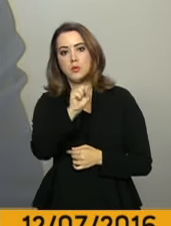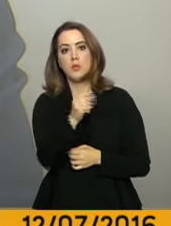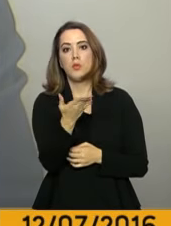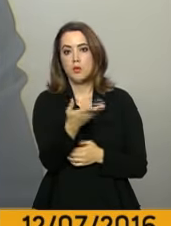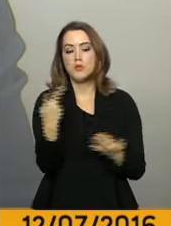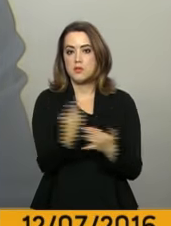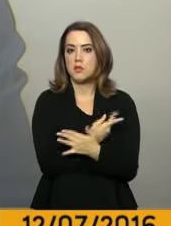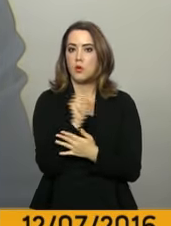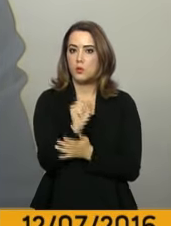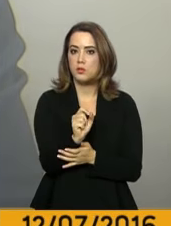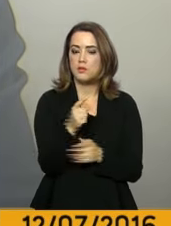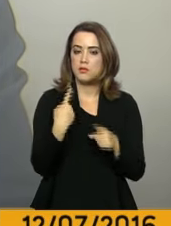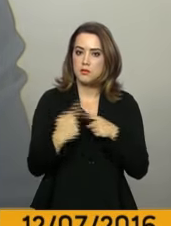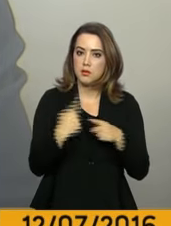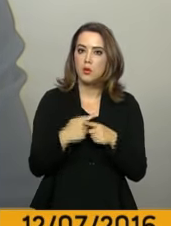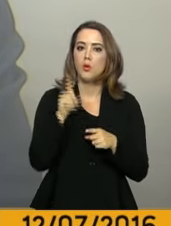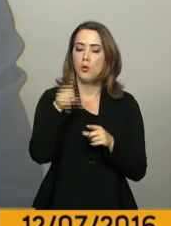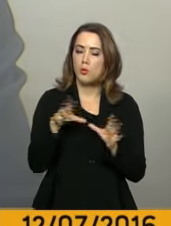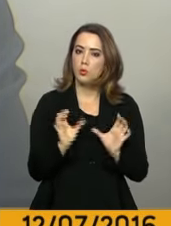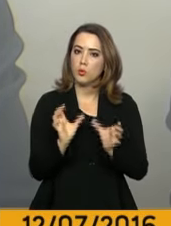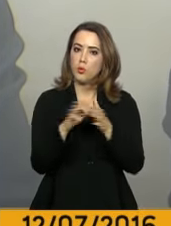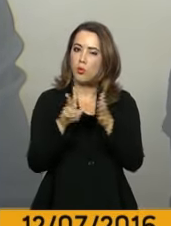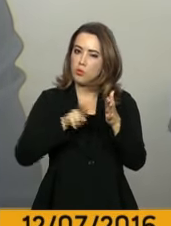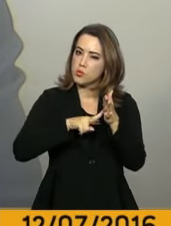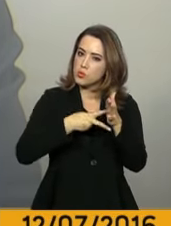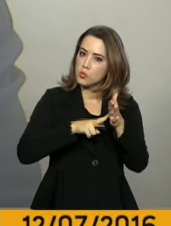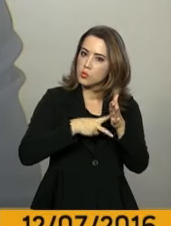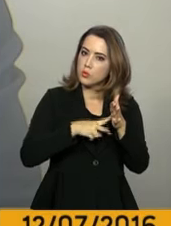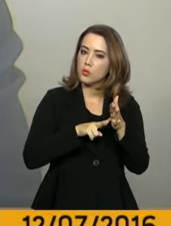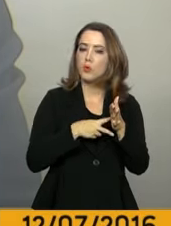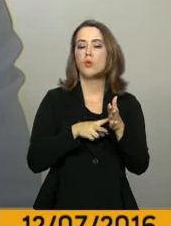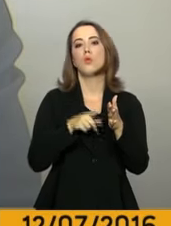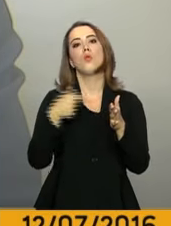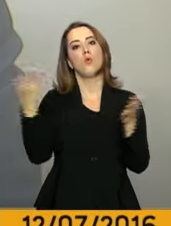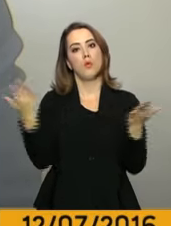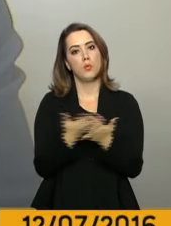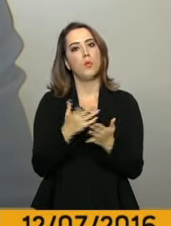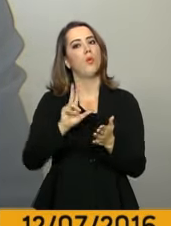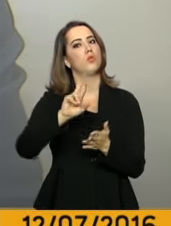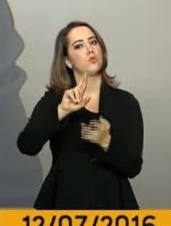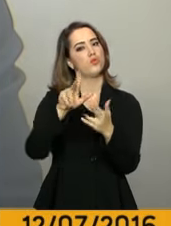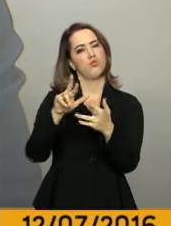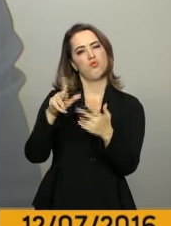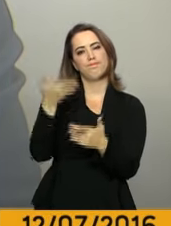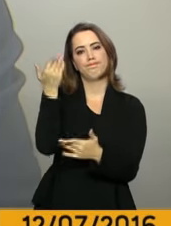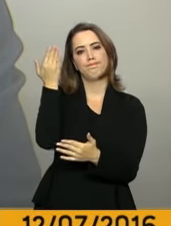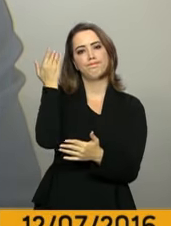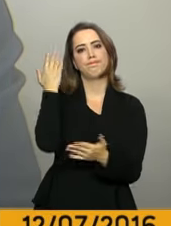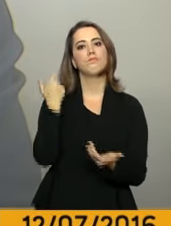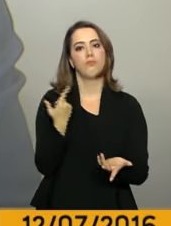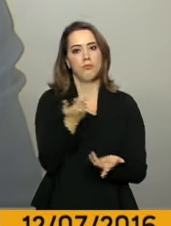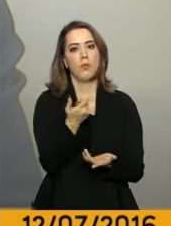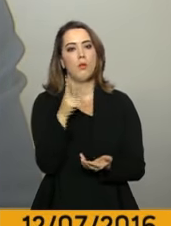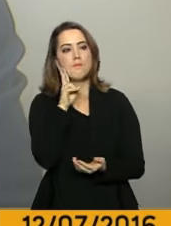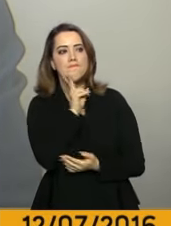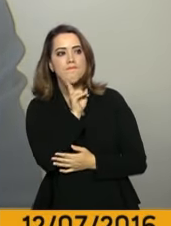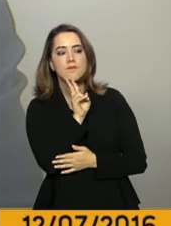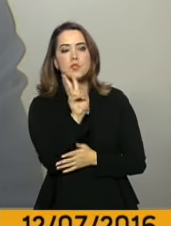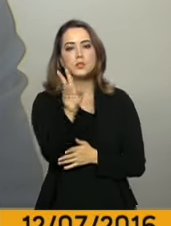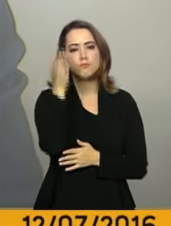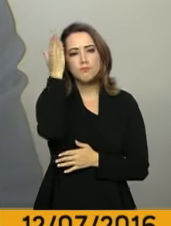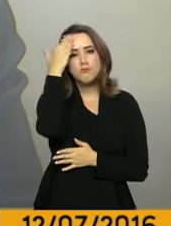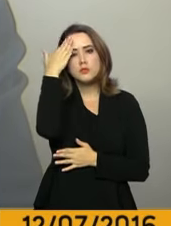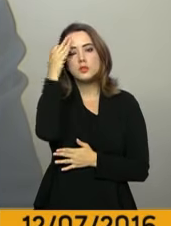feito porque evidentemente os sindicatos de hoje não são os sindicatos de 1943 eles têm uma concepção TM uma uma